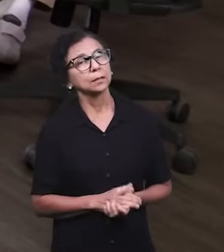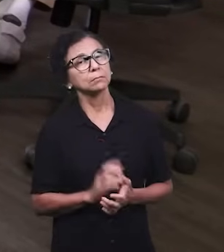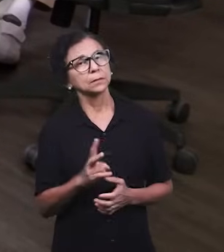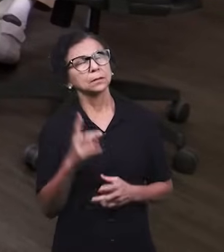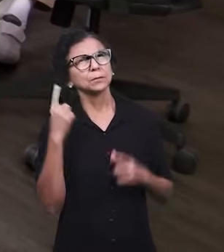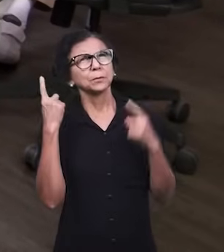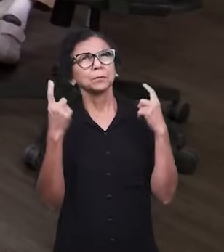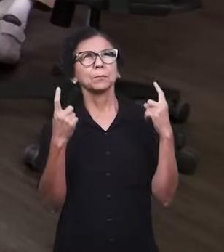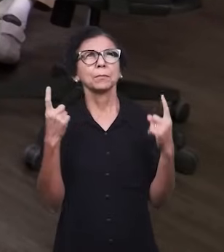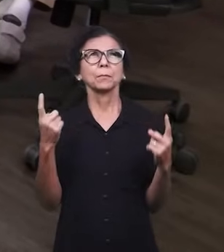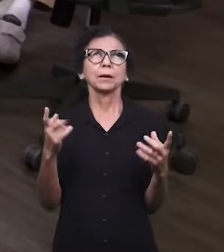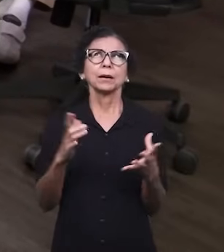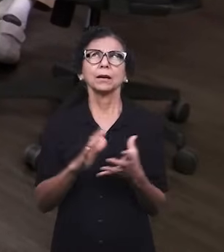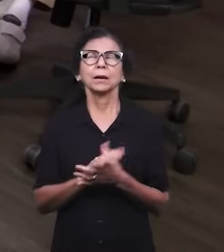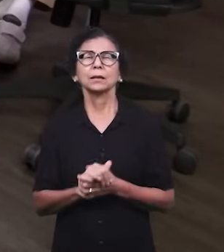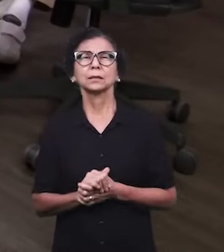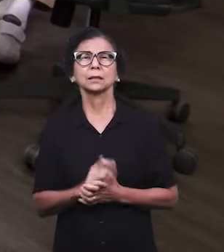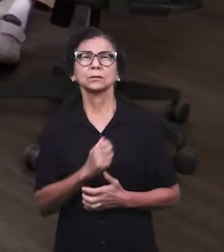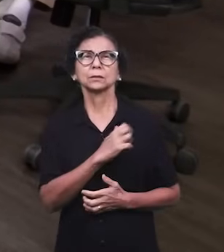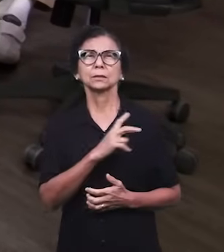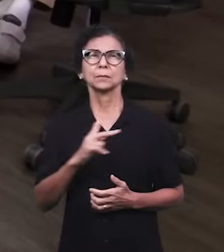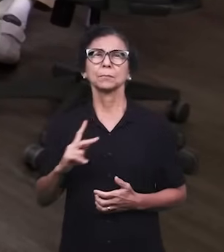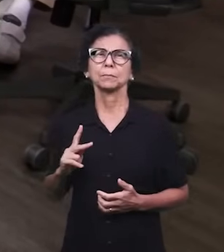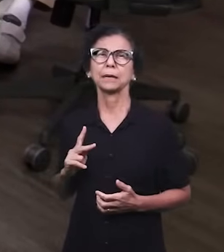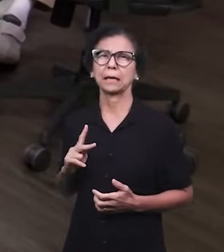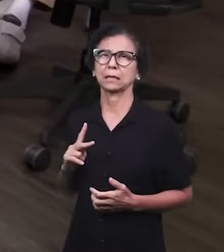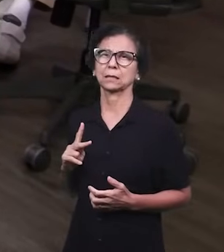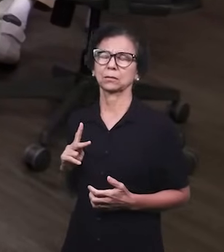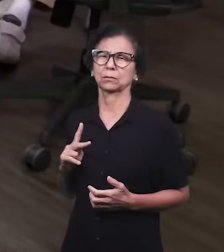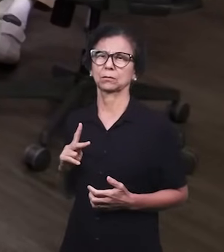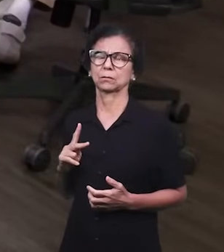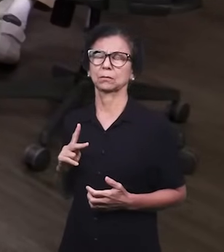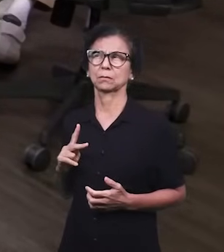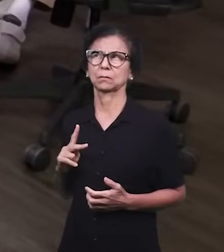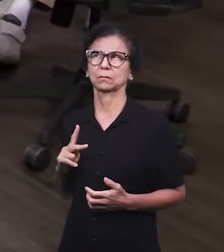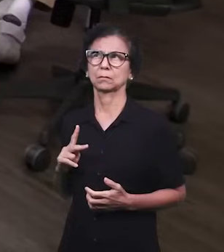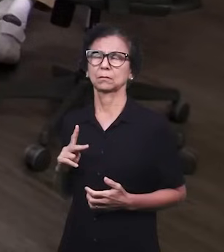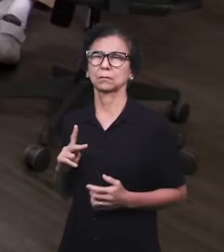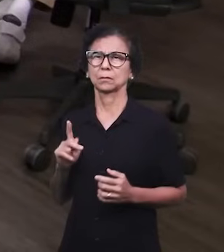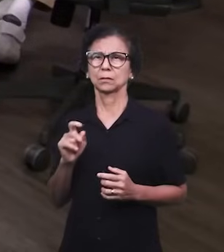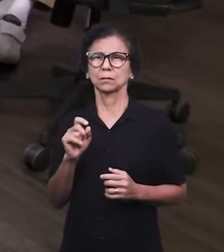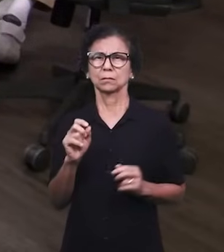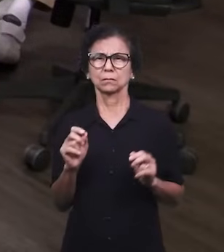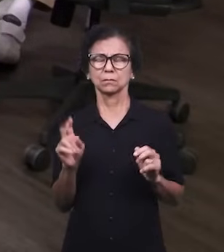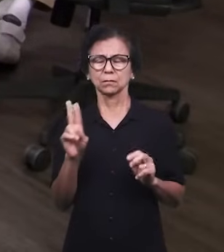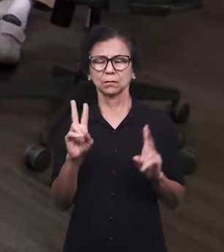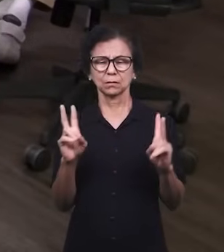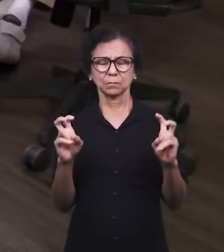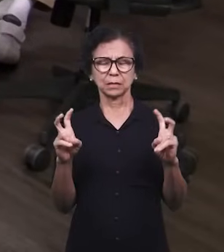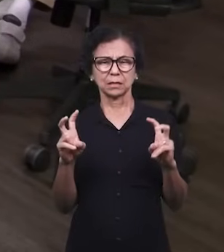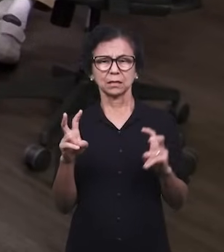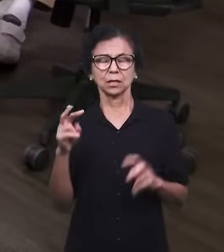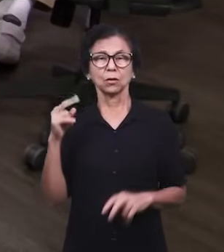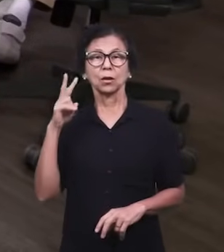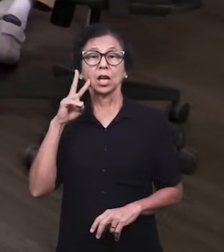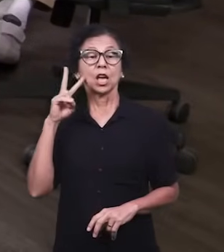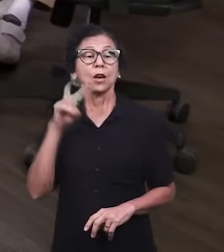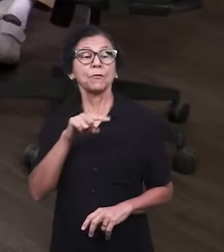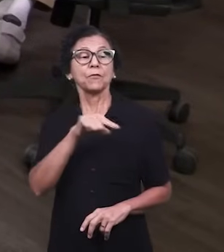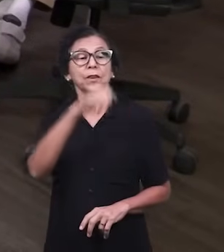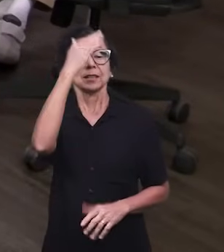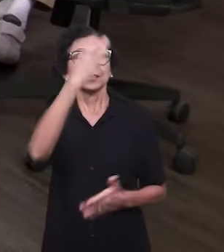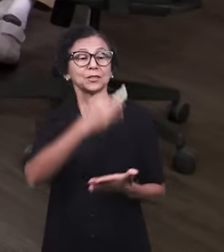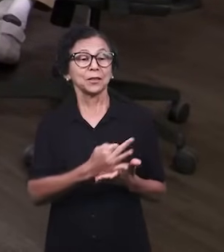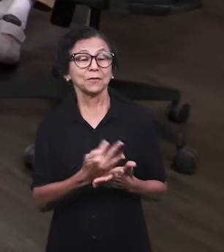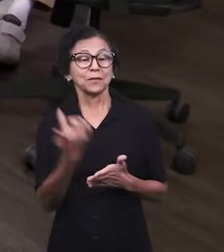dos apóstolos, vendo que ele tinha fé para ser curado. Como é que eles conseguiram ver isso? Como é que eles conseguiram discernir que o camarada tinha